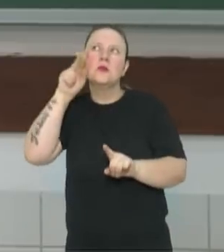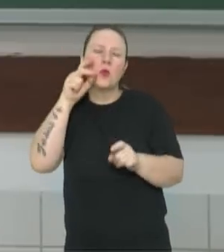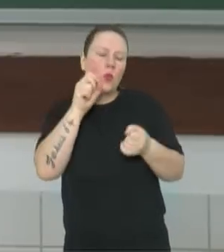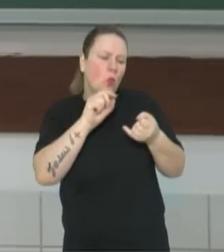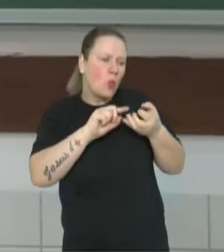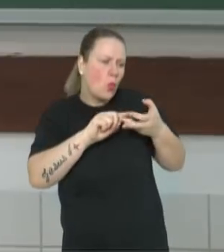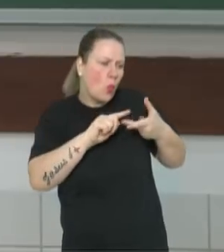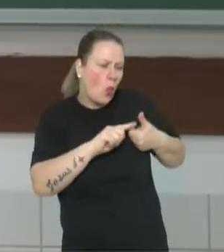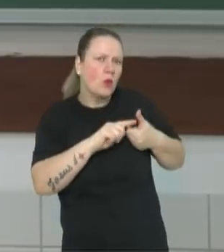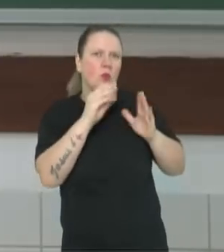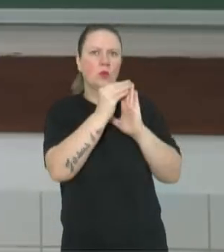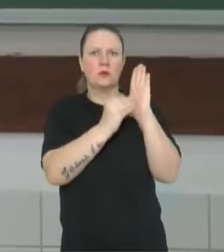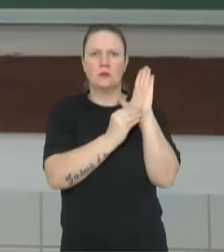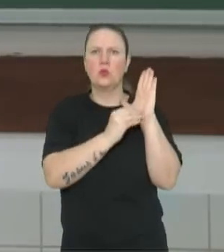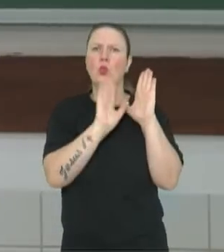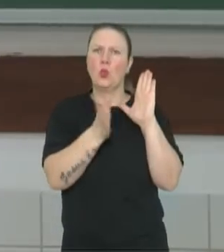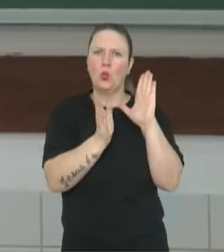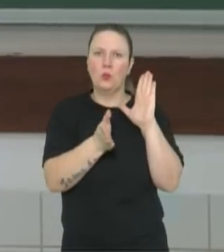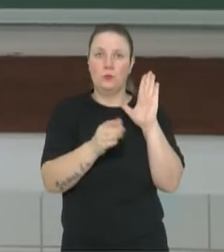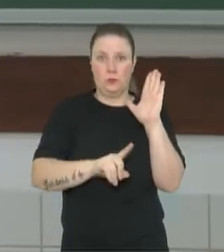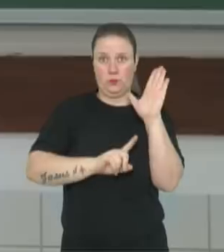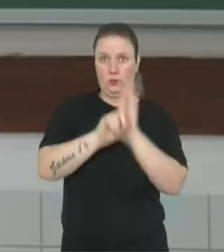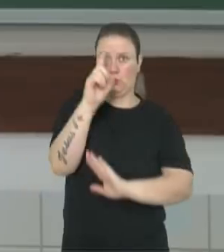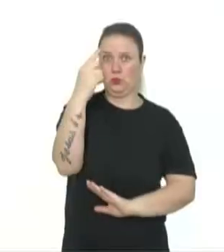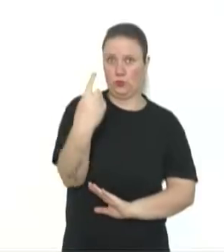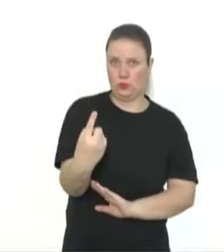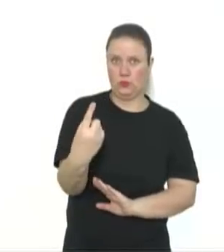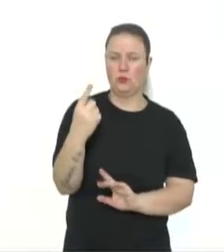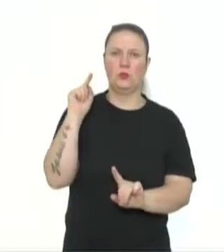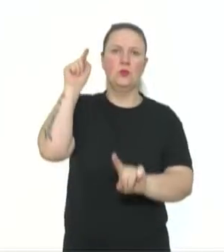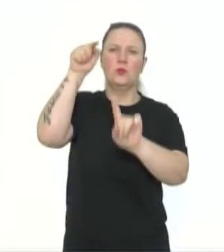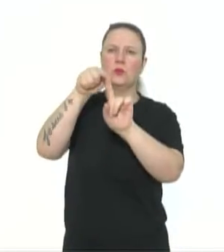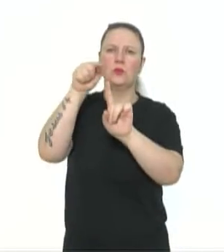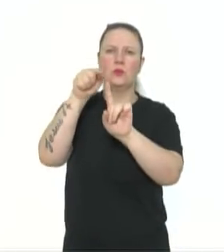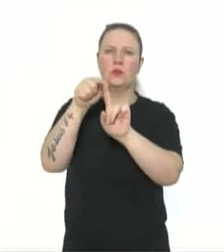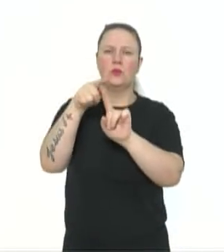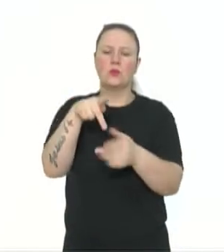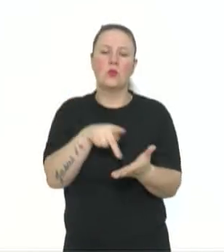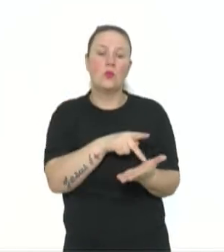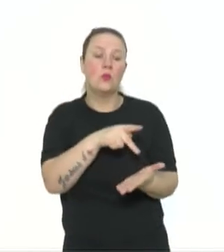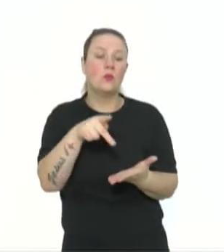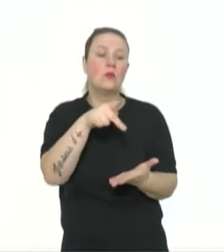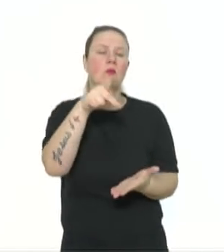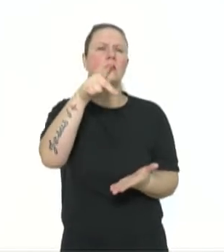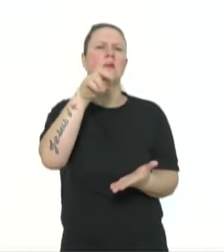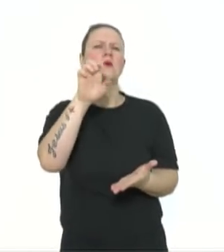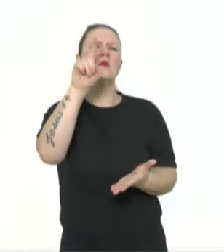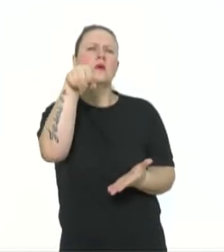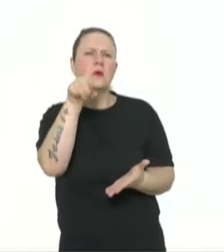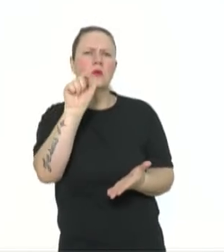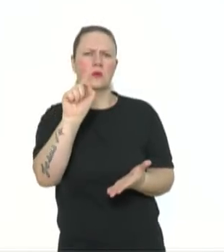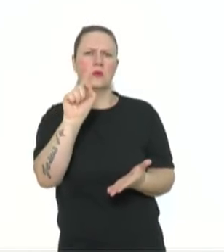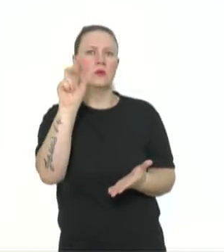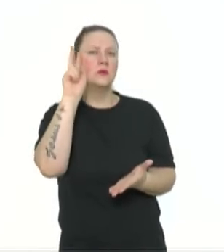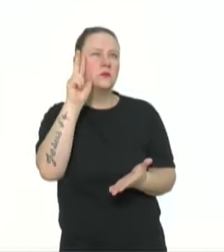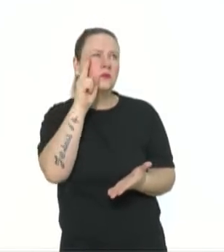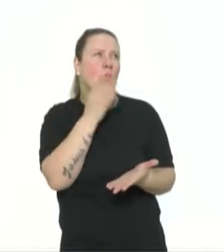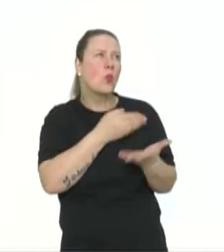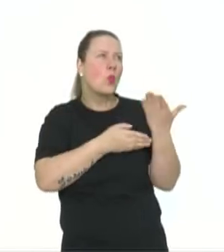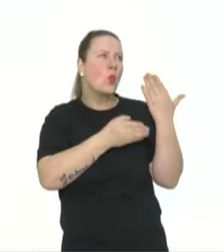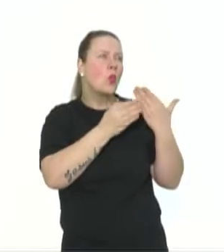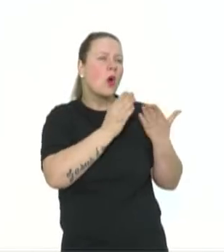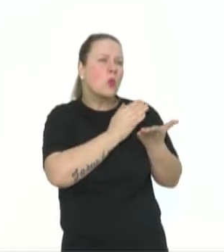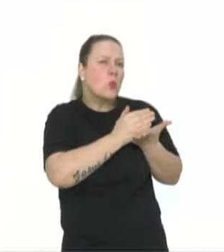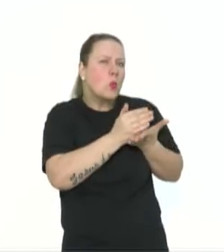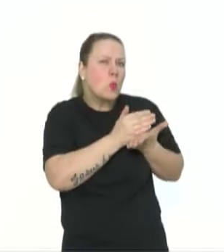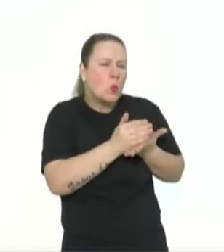gente viu nessa aula, certo? Então, número 1. O objetivo de um poema é... Lembra que a gente viu lá no